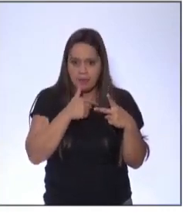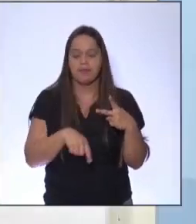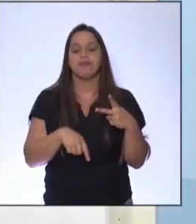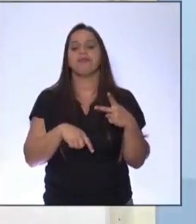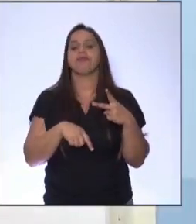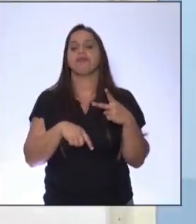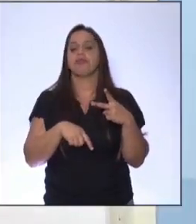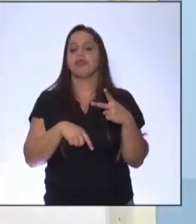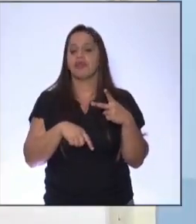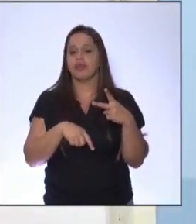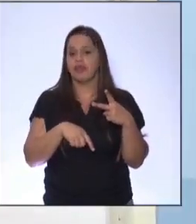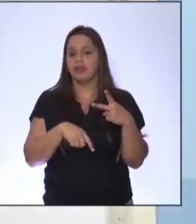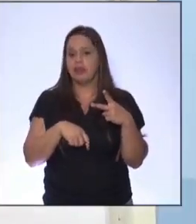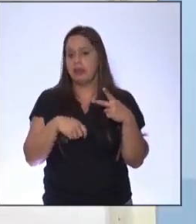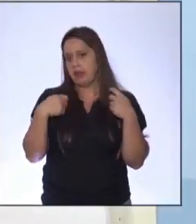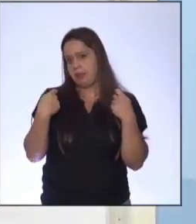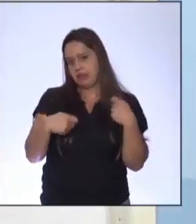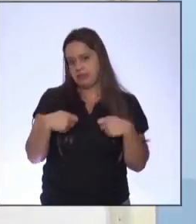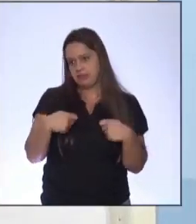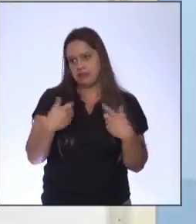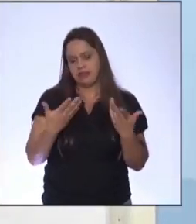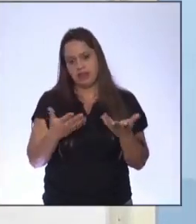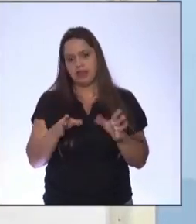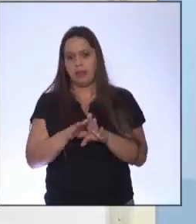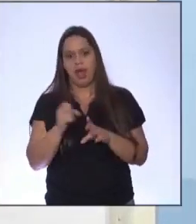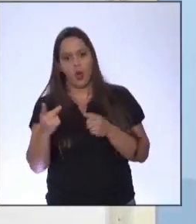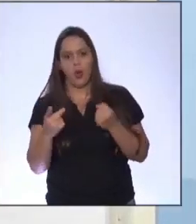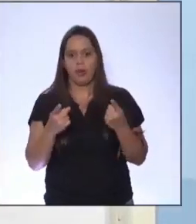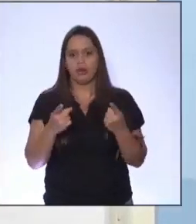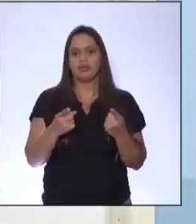e alguns casos ali do